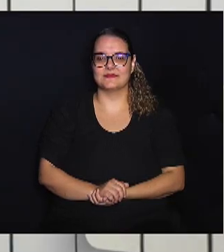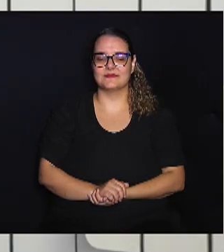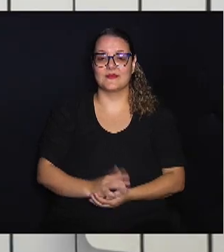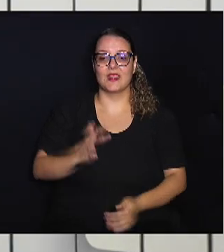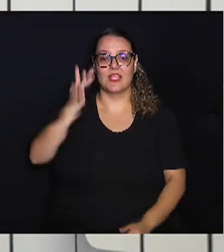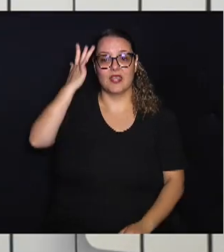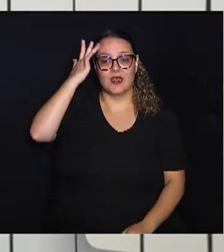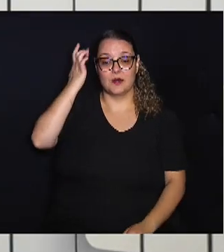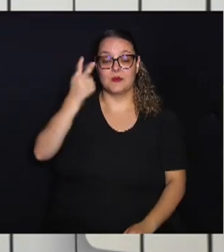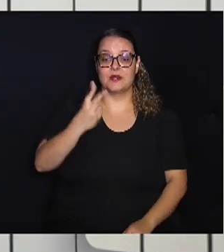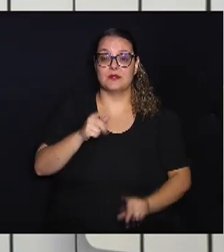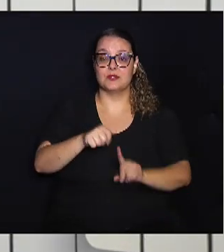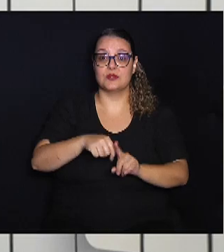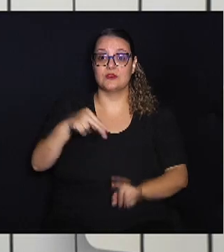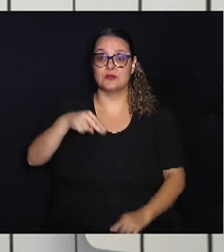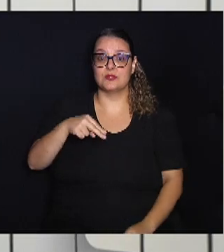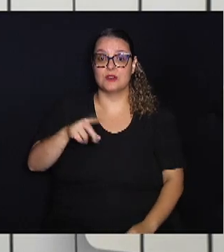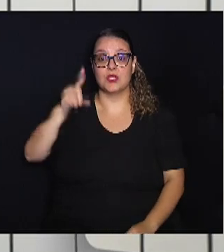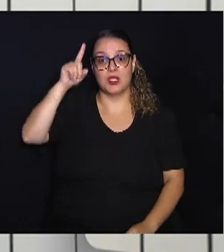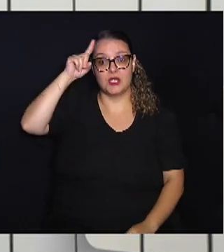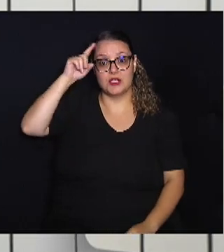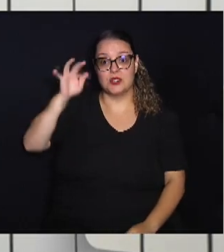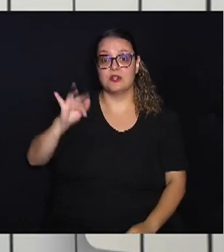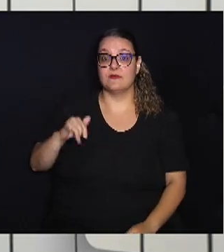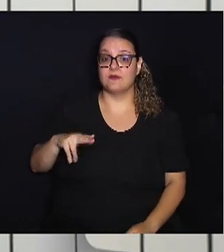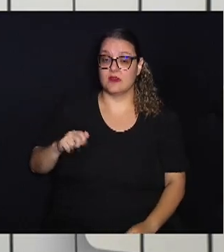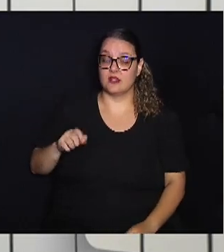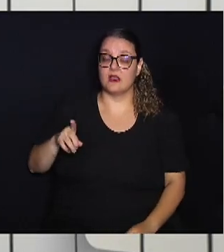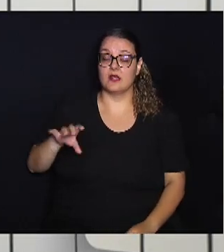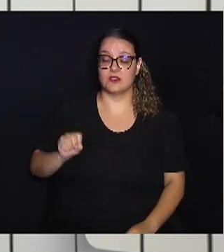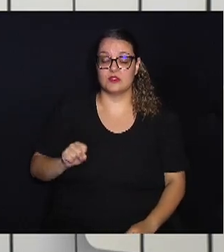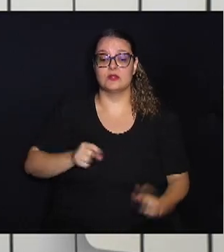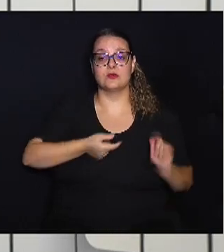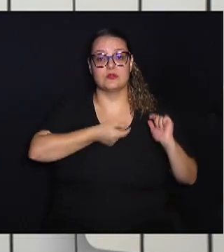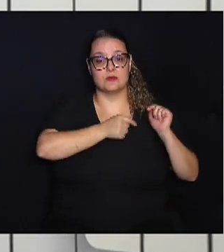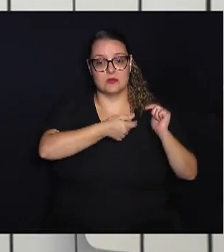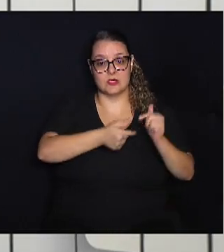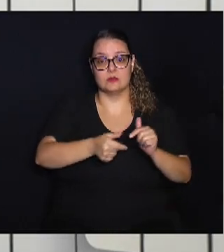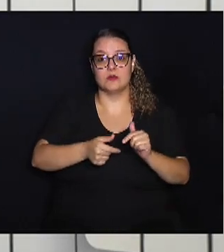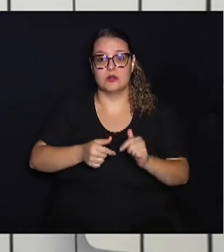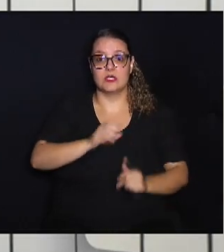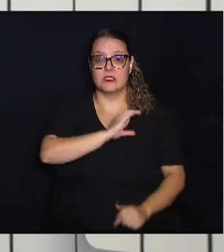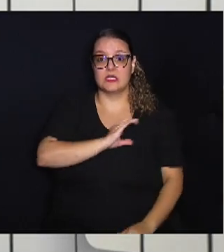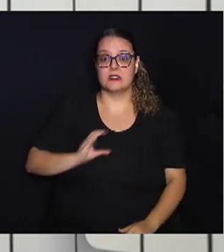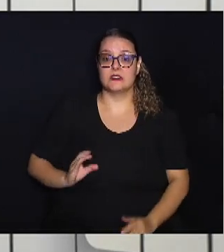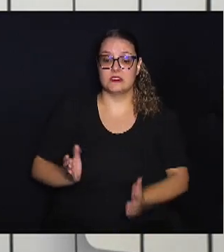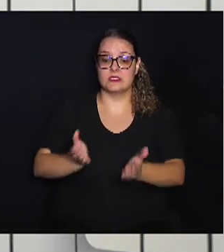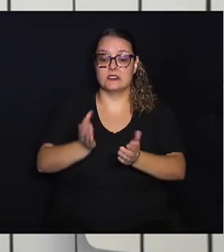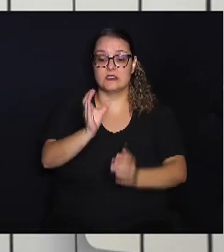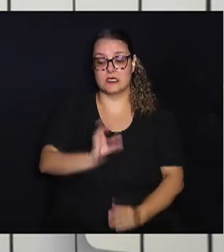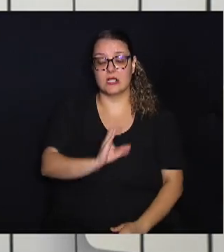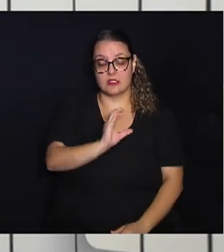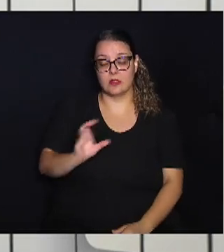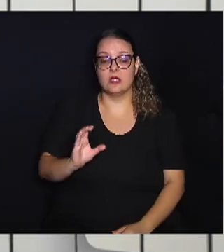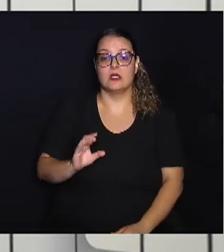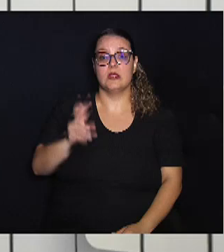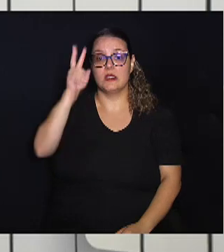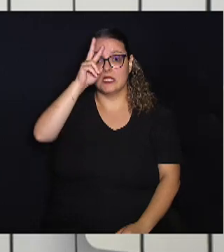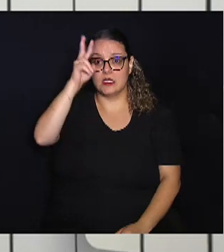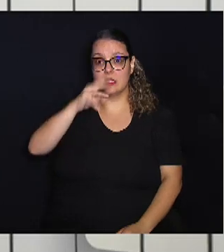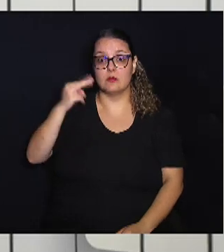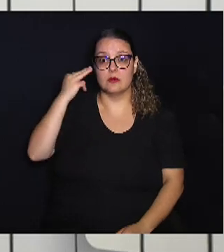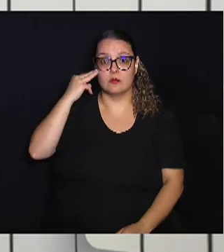Amanhã, 2 de novembro, é dia de finados, uma tradição cristã católica que relembra a memória